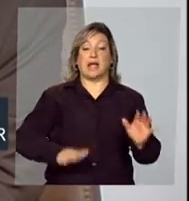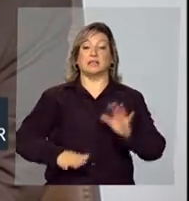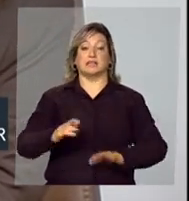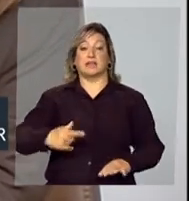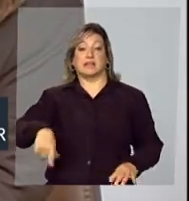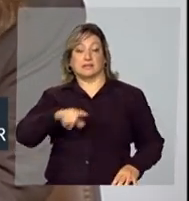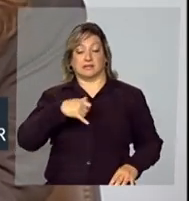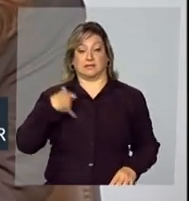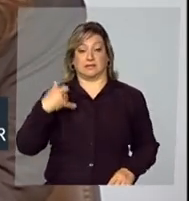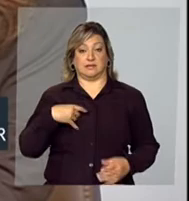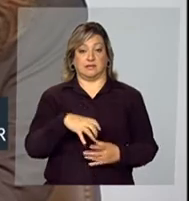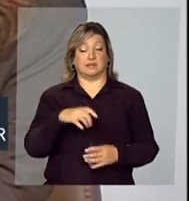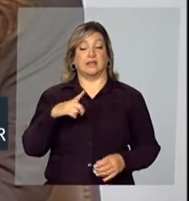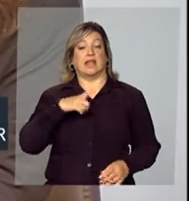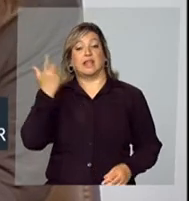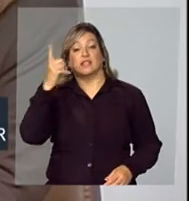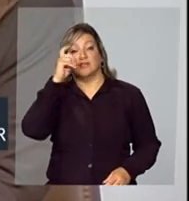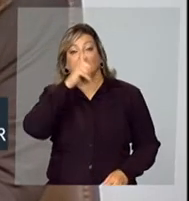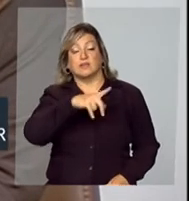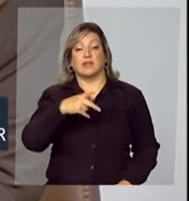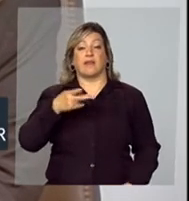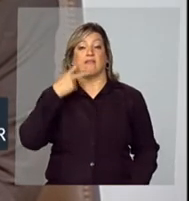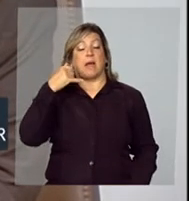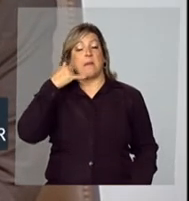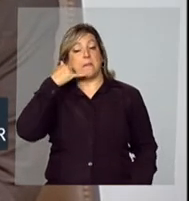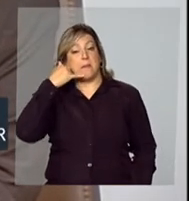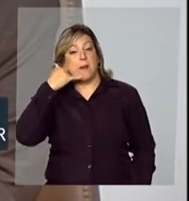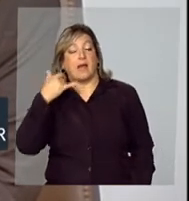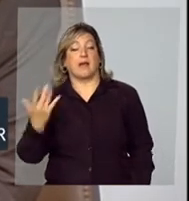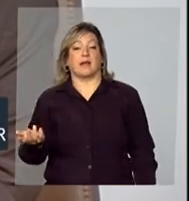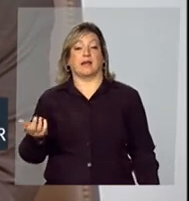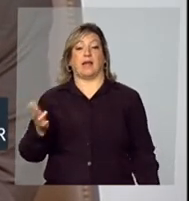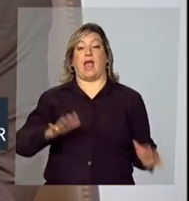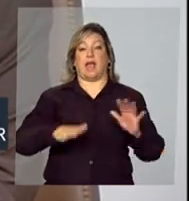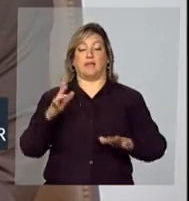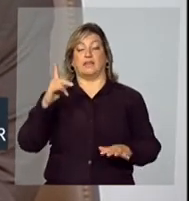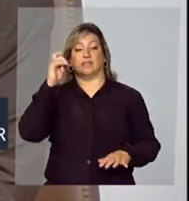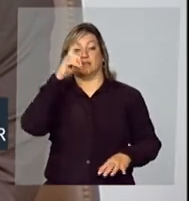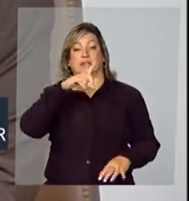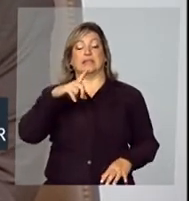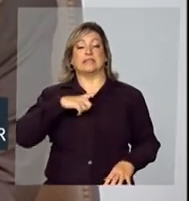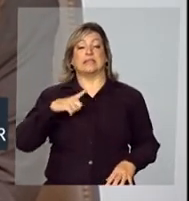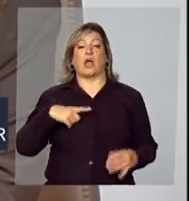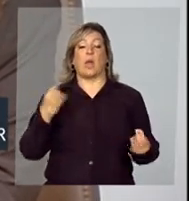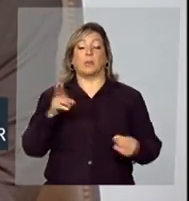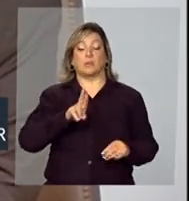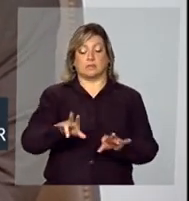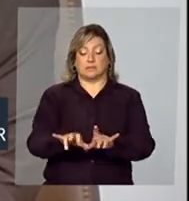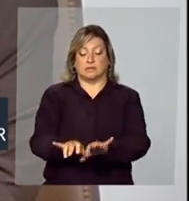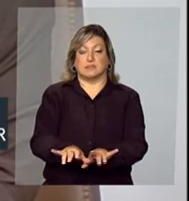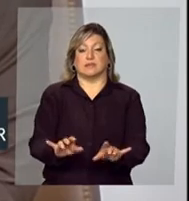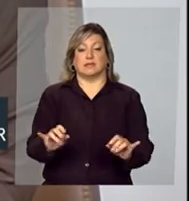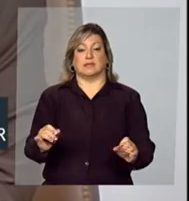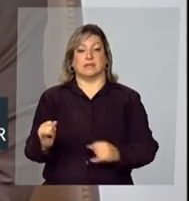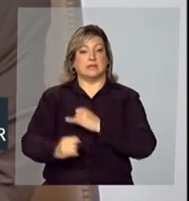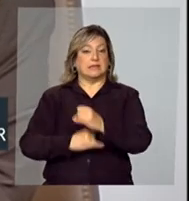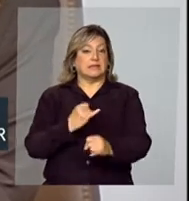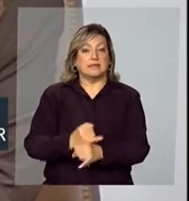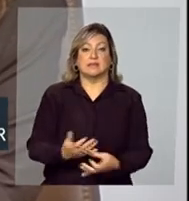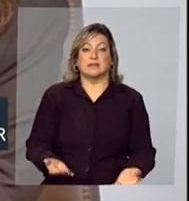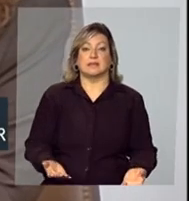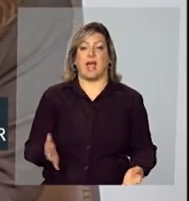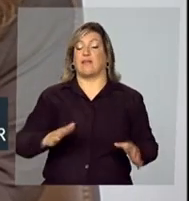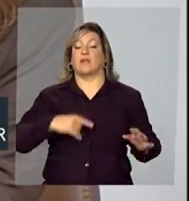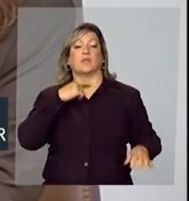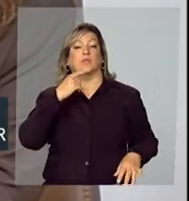mais vulnerável Porque tem uma dificuldade de falar ao telefone tem dificuldade em usar o mecanismo eletrônico às vezes não têm